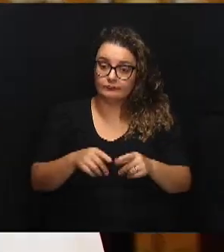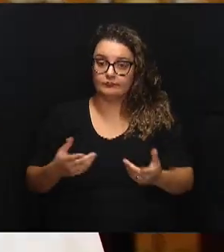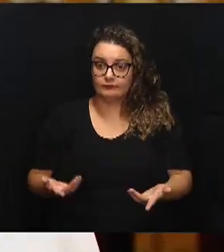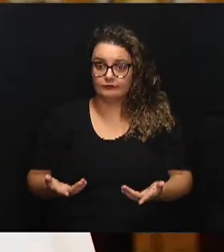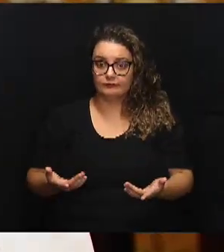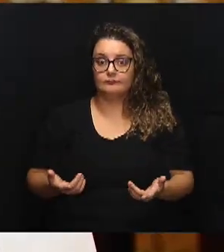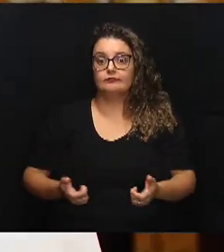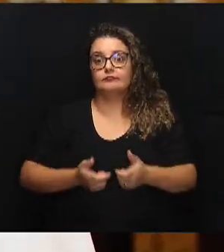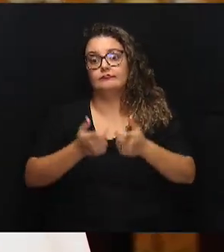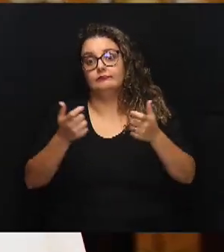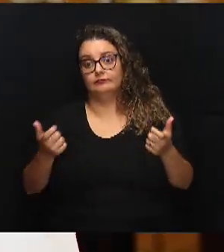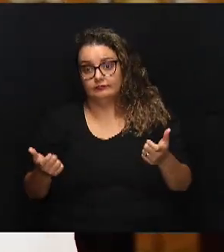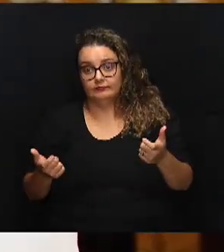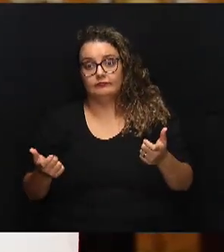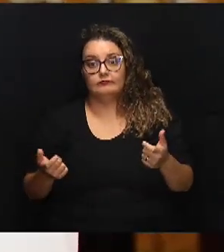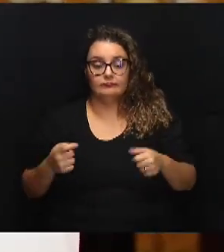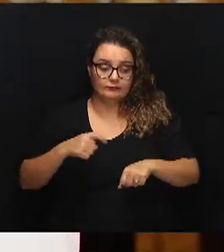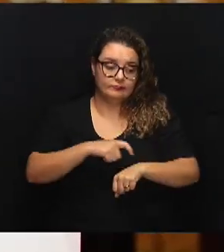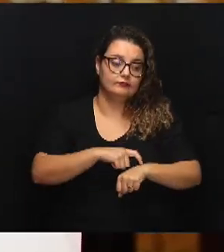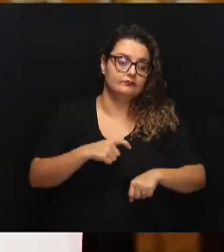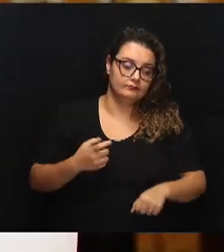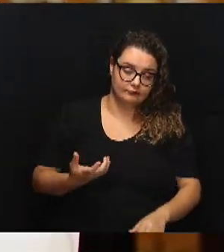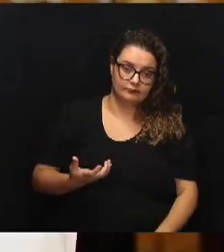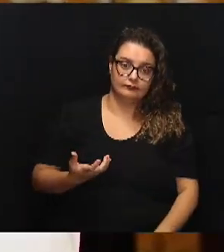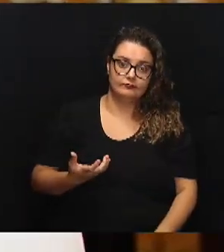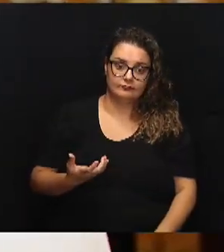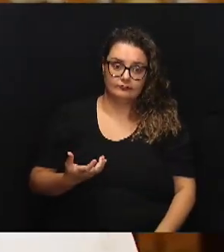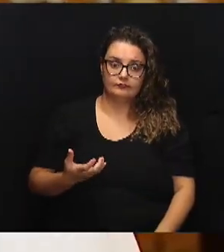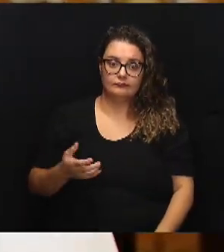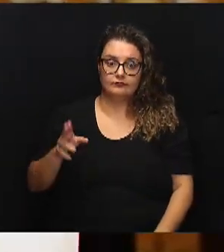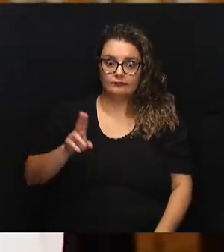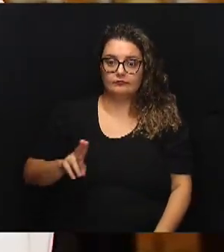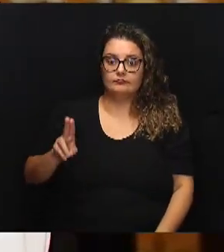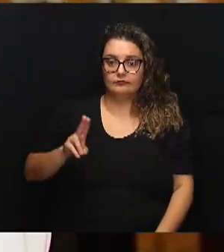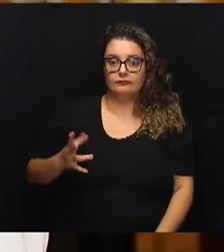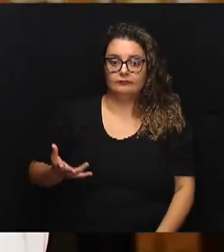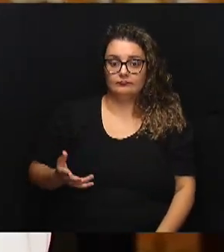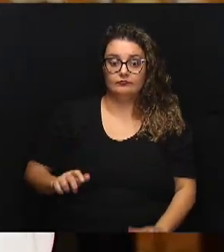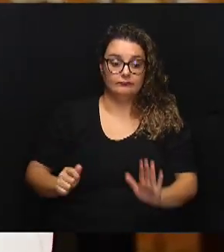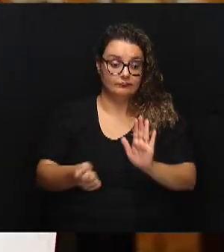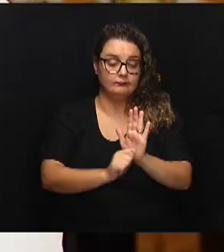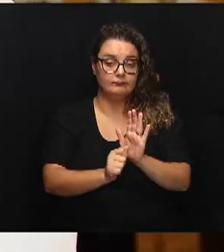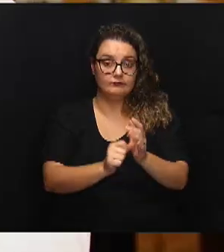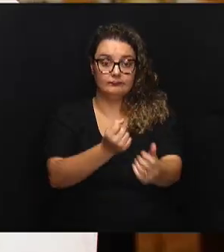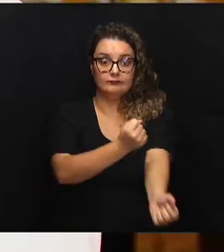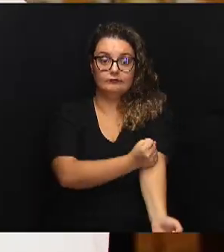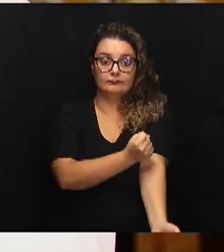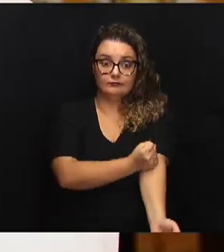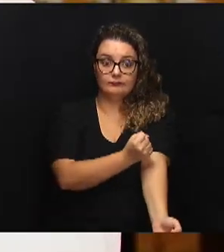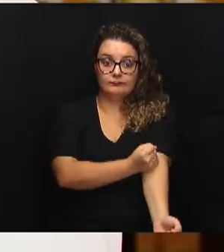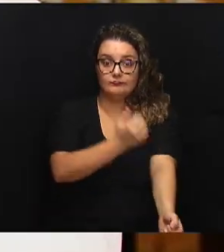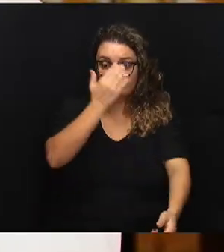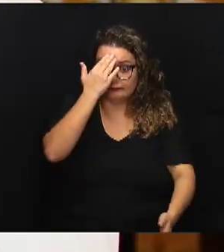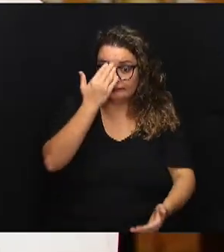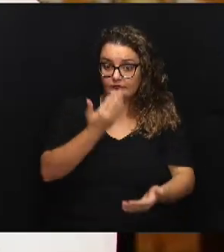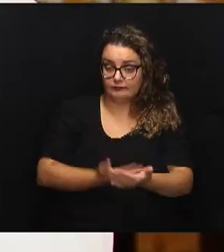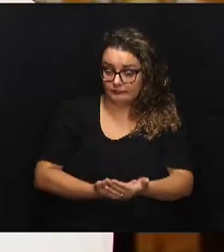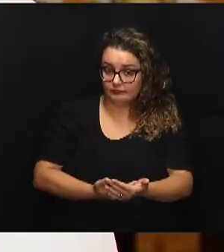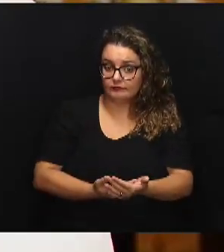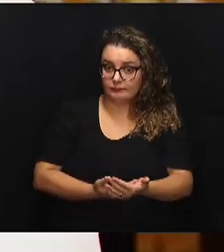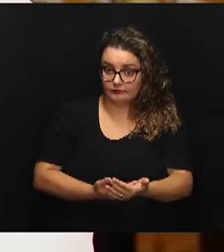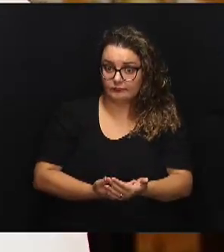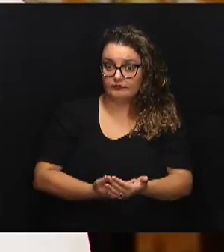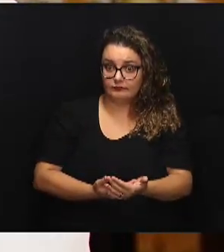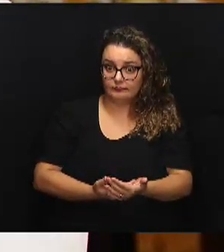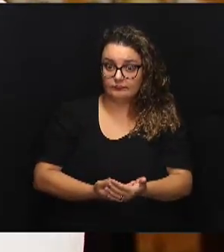Boa parte passa um bom tempo no uso, no vício, acreditando até que ele